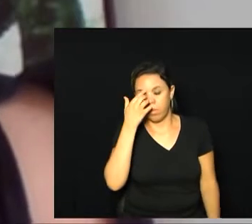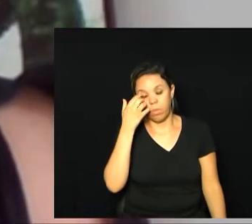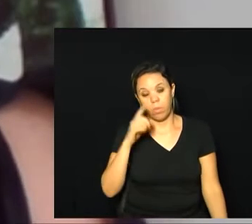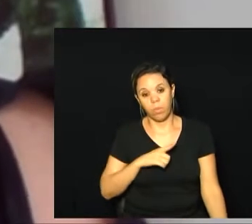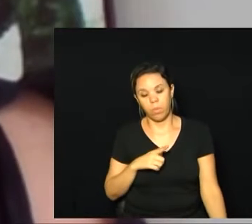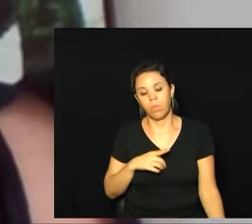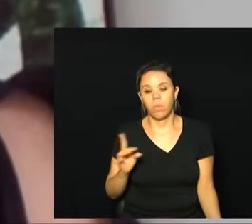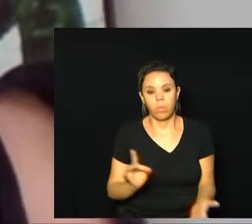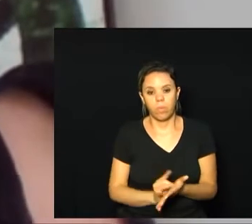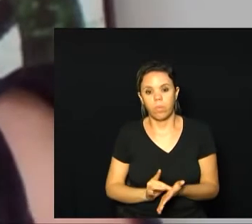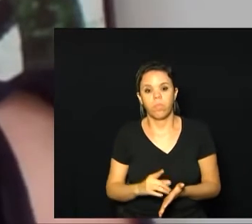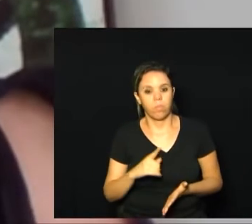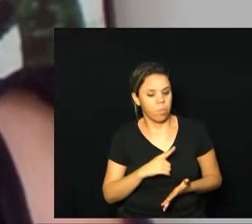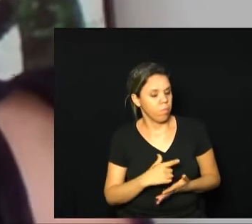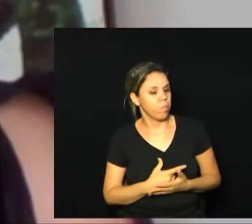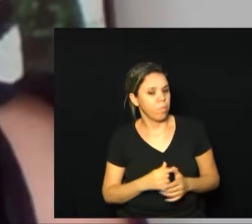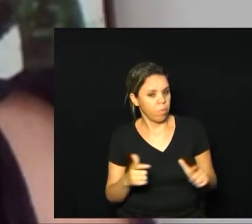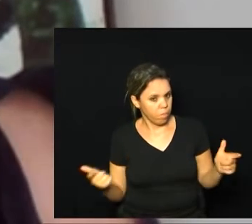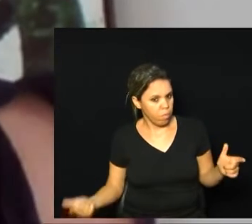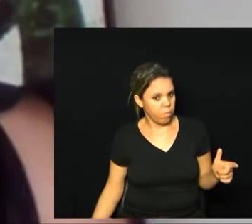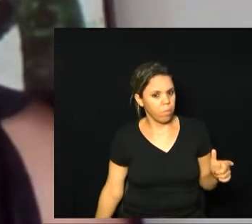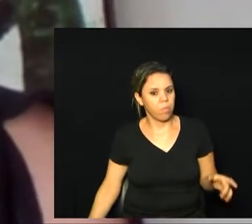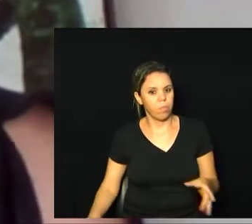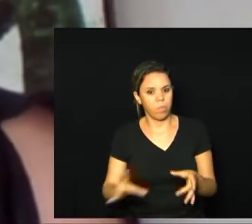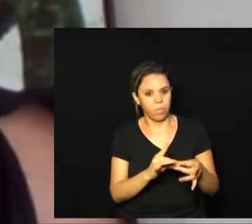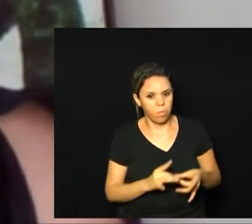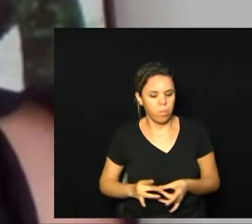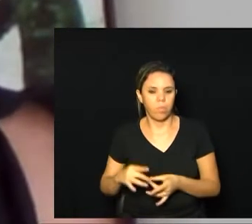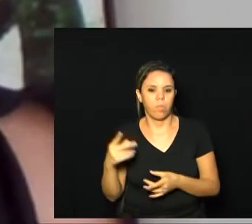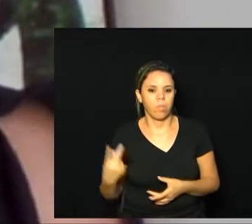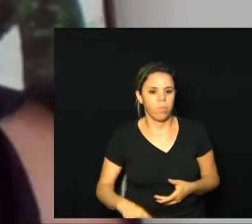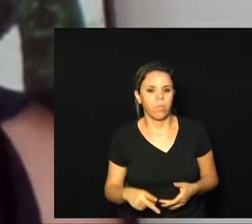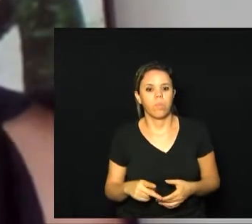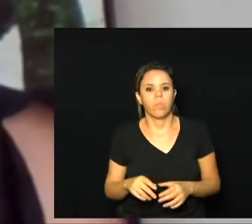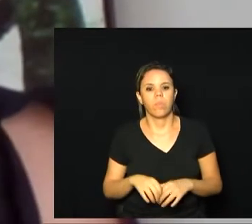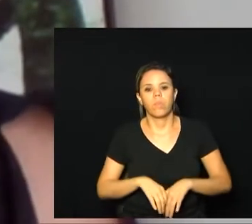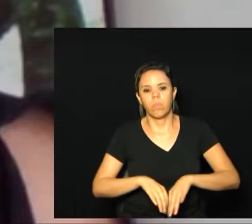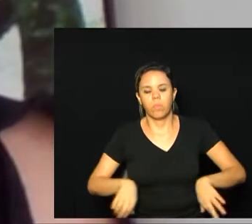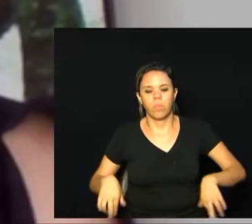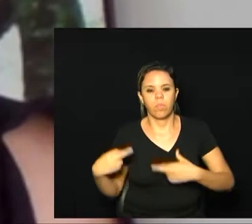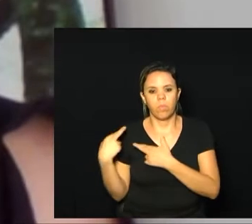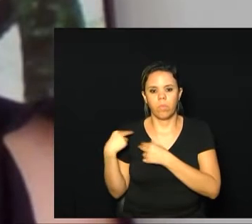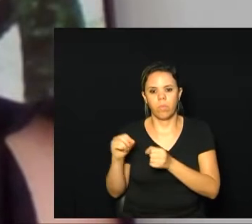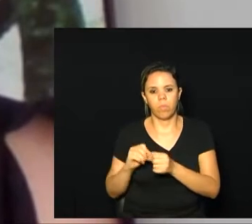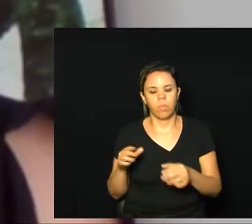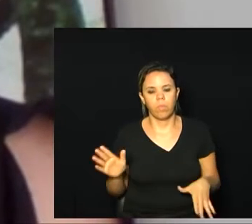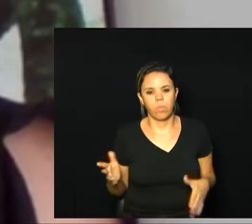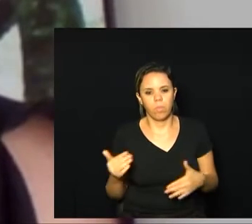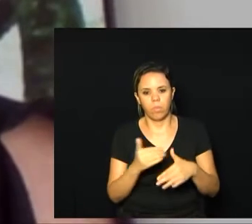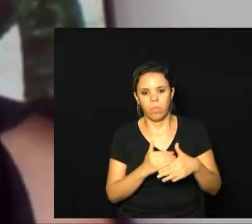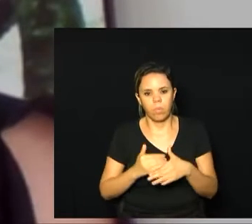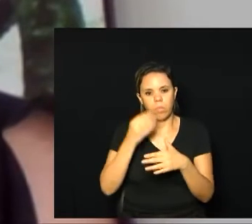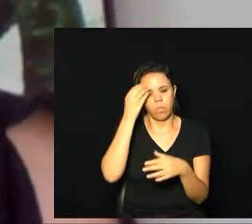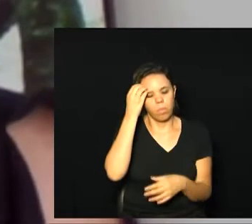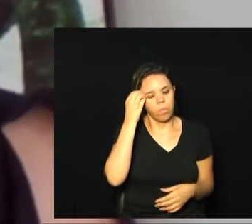de fato, tem uma maior universalização deles, né? Uma repartição de forma mais igualitária